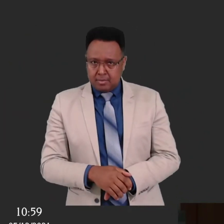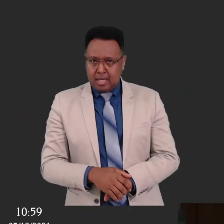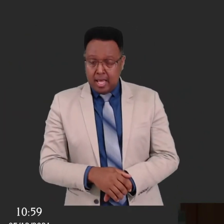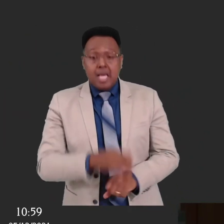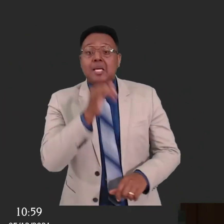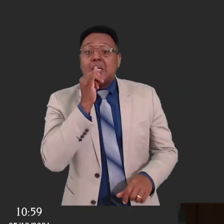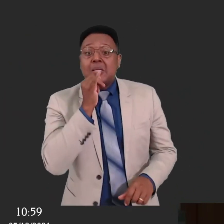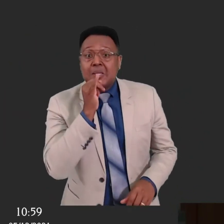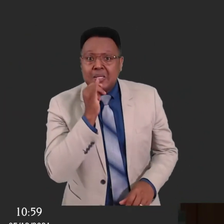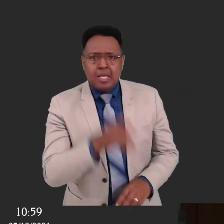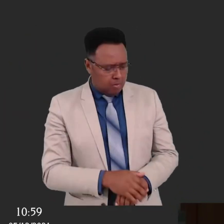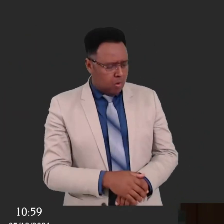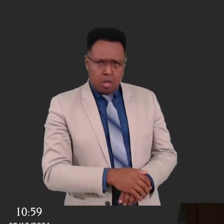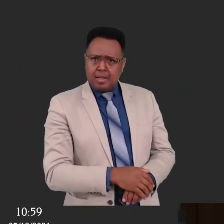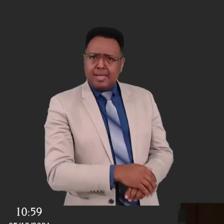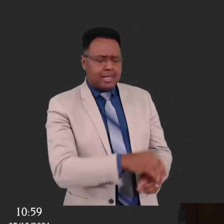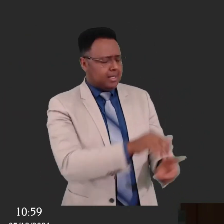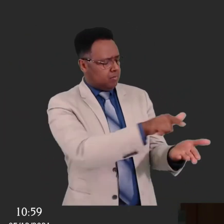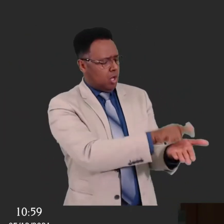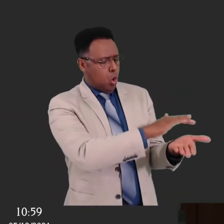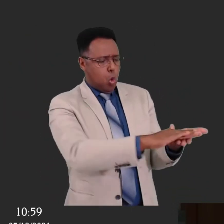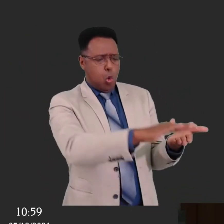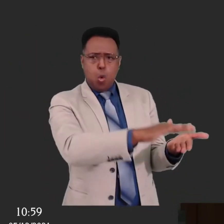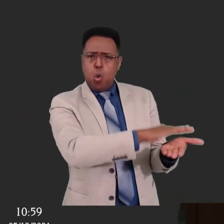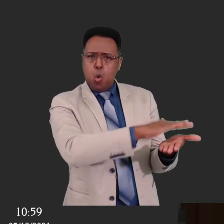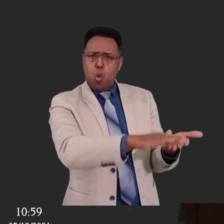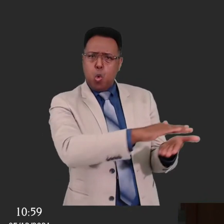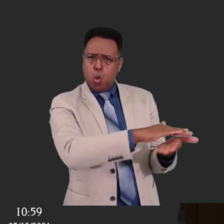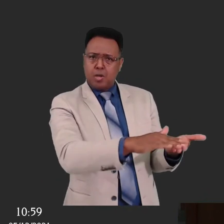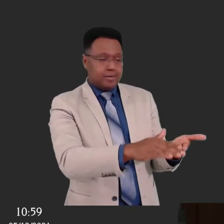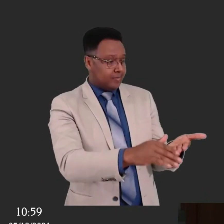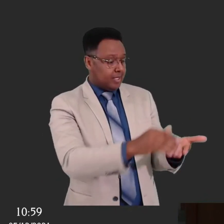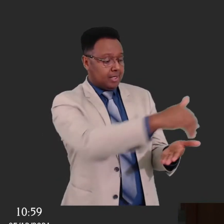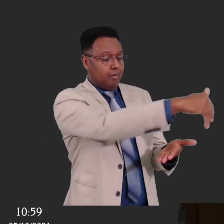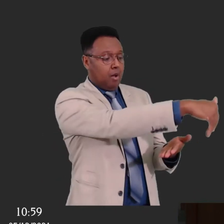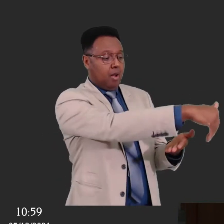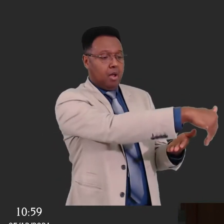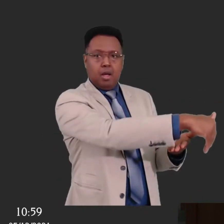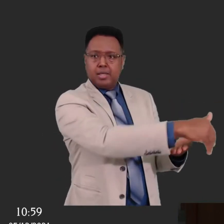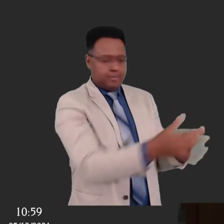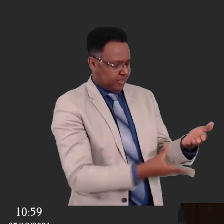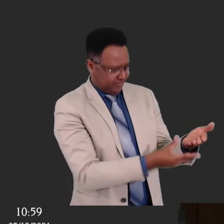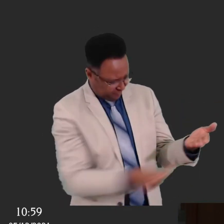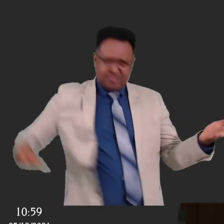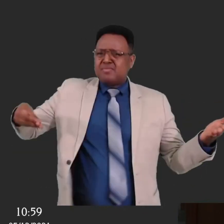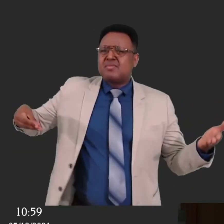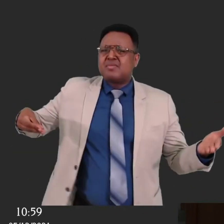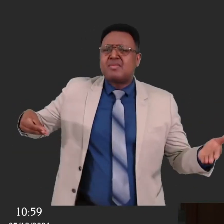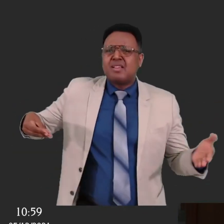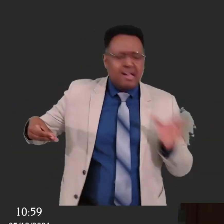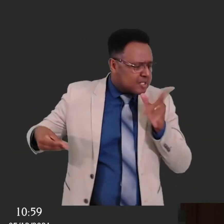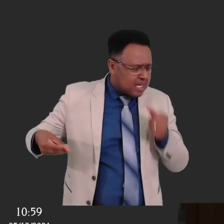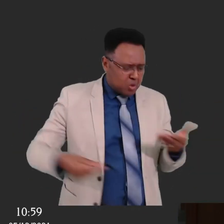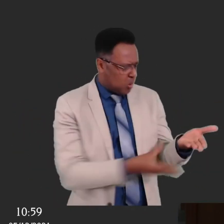puxa o papel e leva embora. Mas não, você vai levar assim? Vou. Mas não projetou tudo? É, mas também não posso esperar